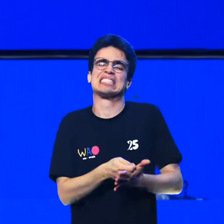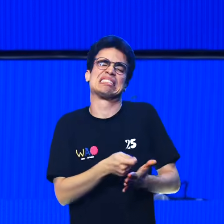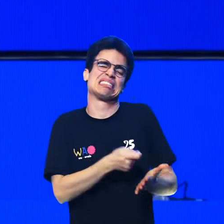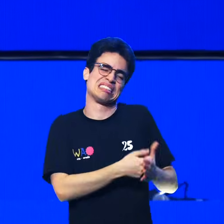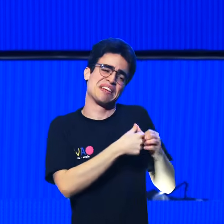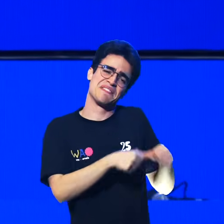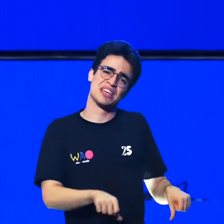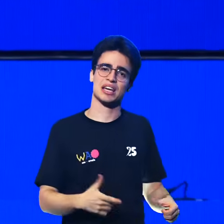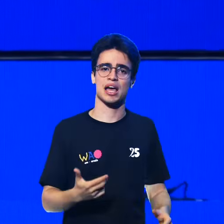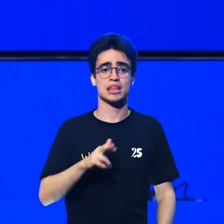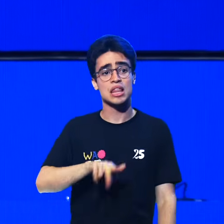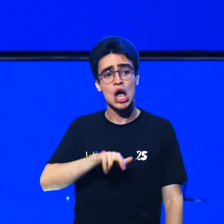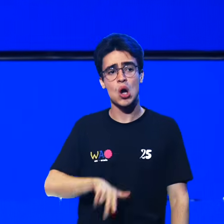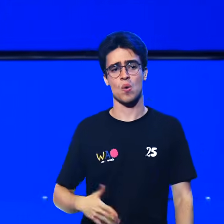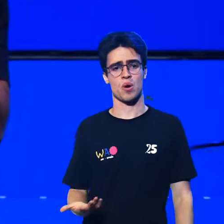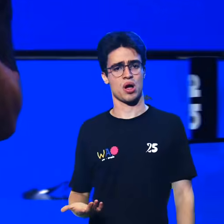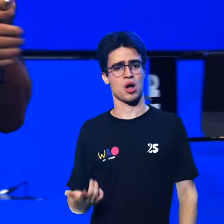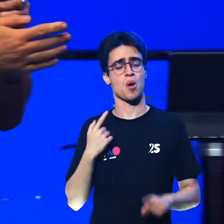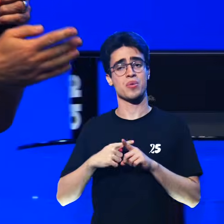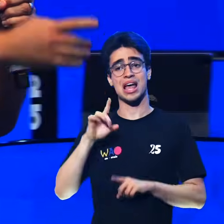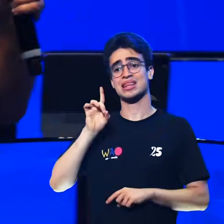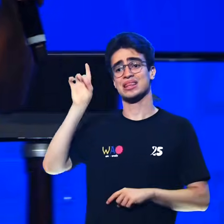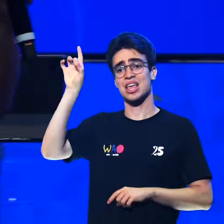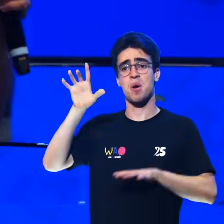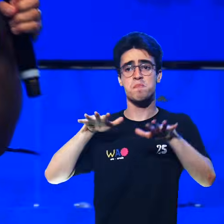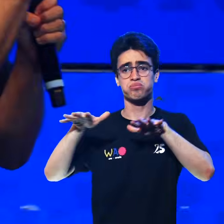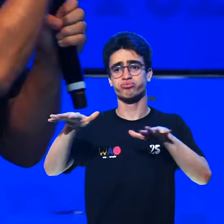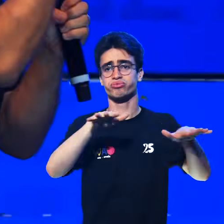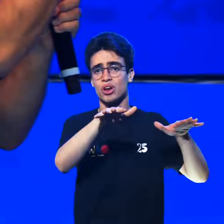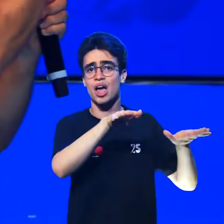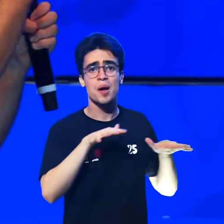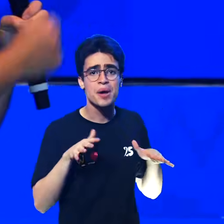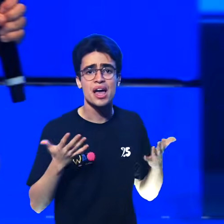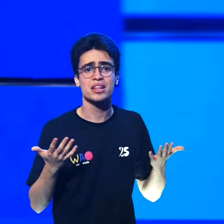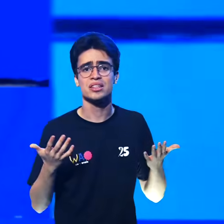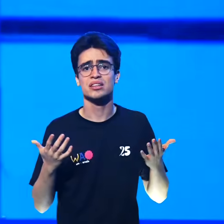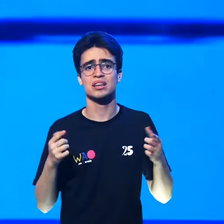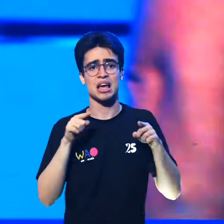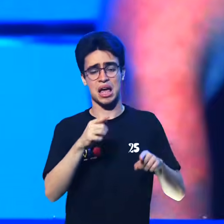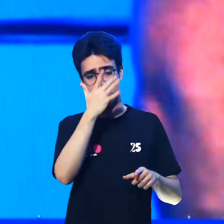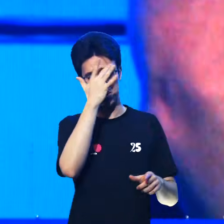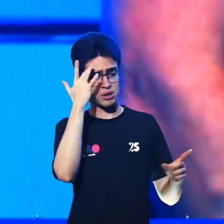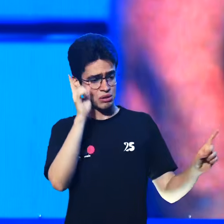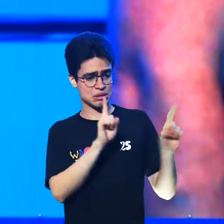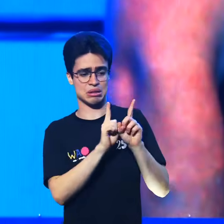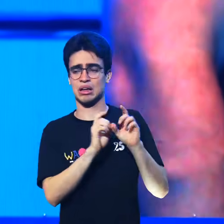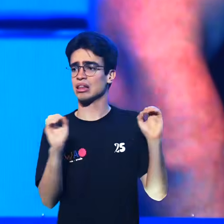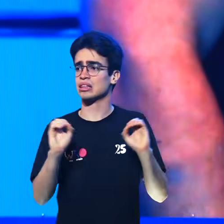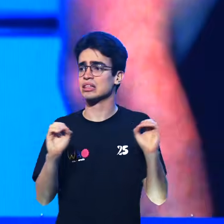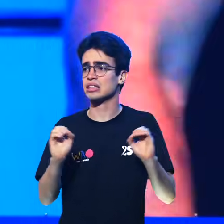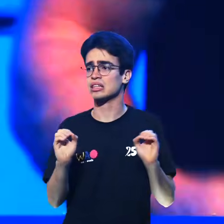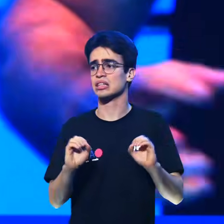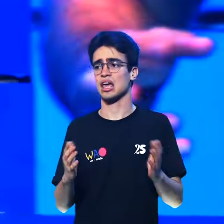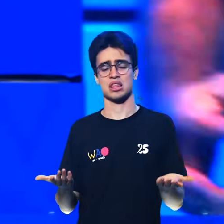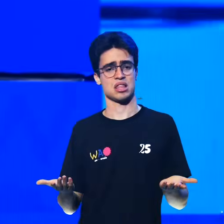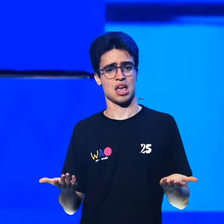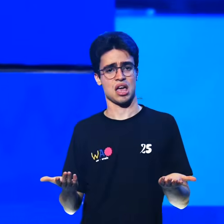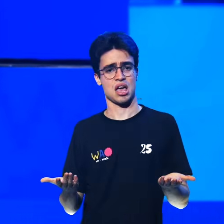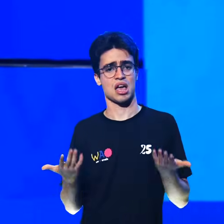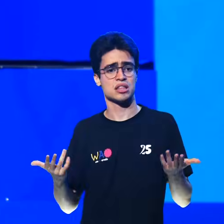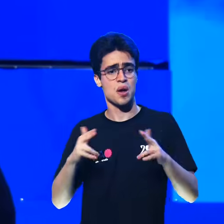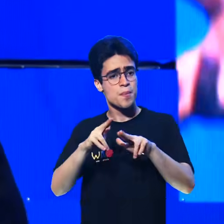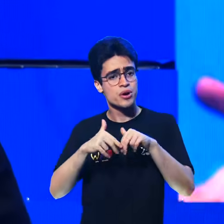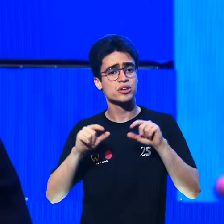pessoa ficar, porque no movimento de Deus, Deus não tem essa pessoa na sua história. É por isso que é Deus